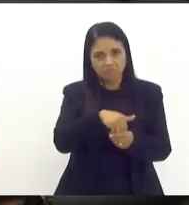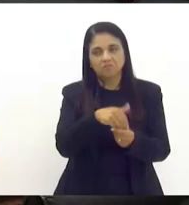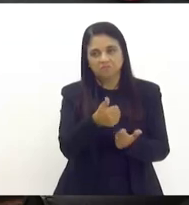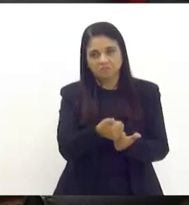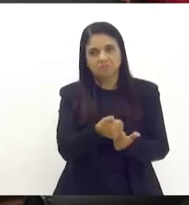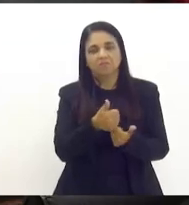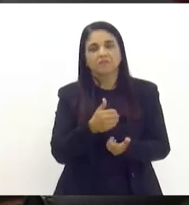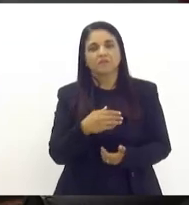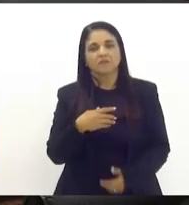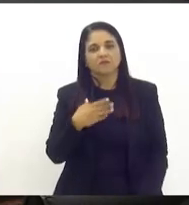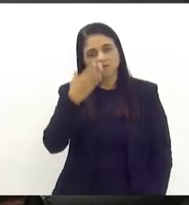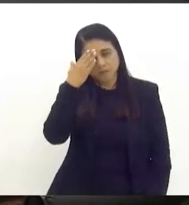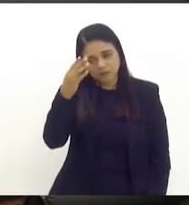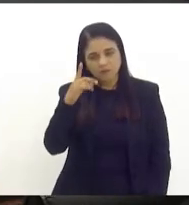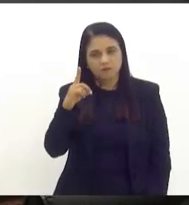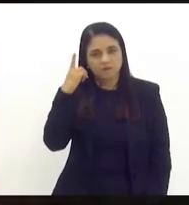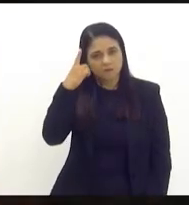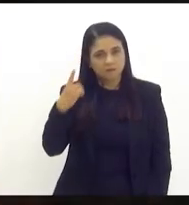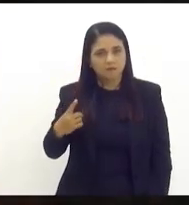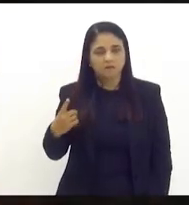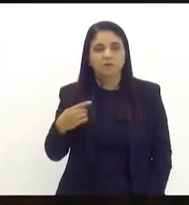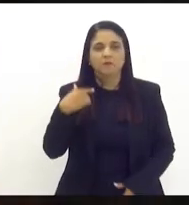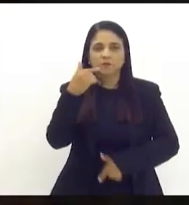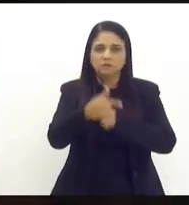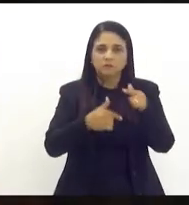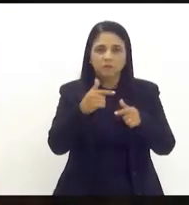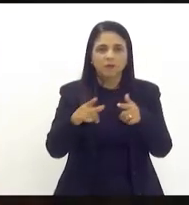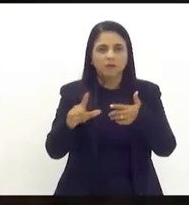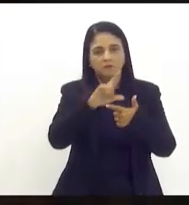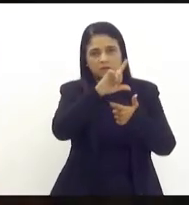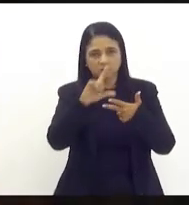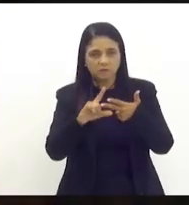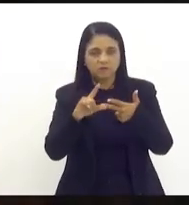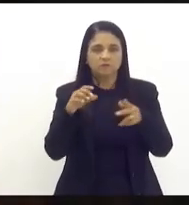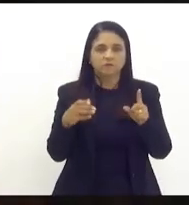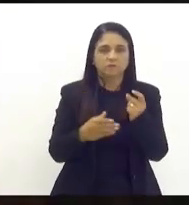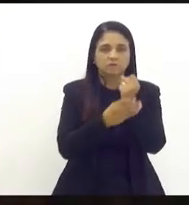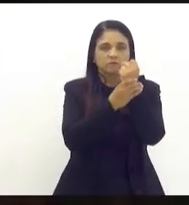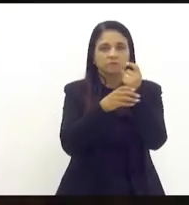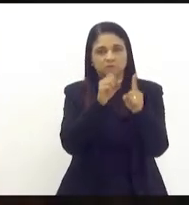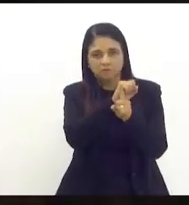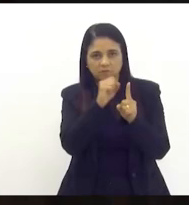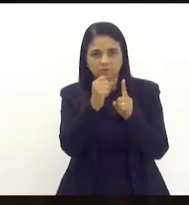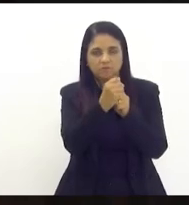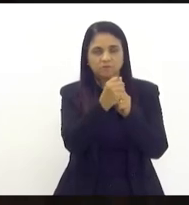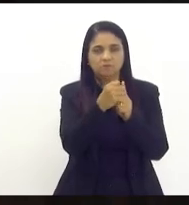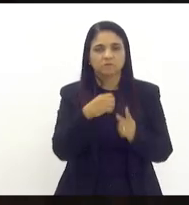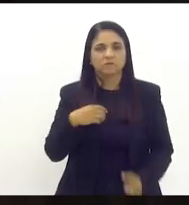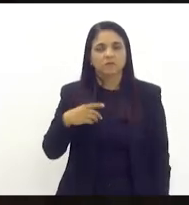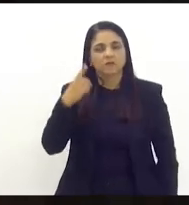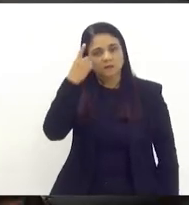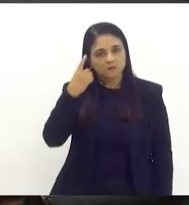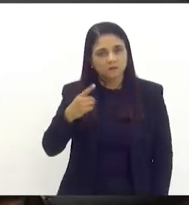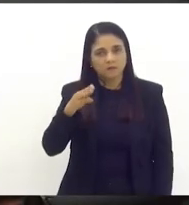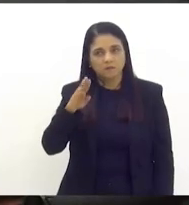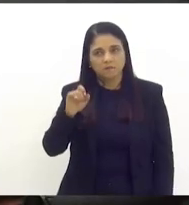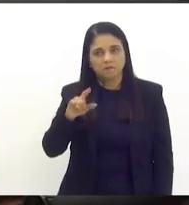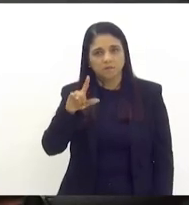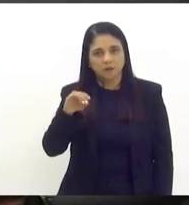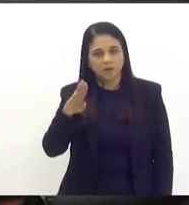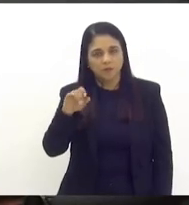obrigado pelo trabalho legislativo social e Seguridade Social Dani Balbi